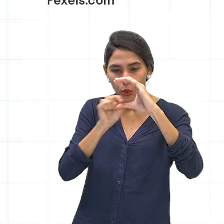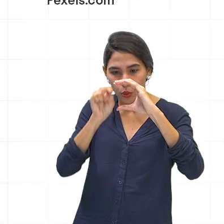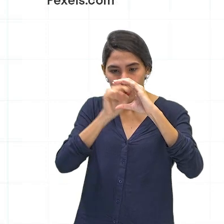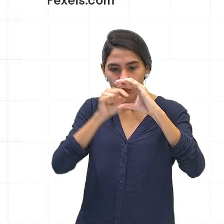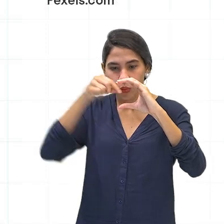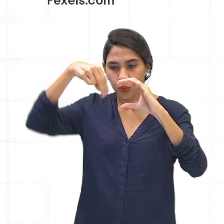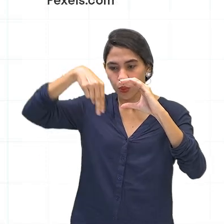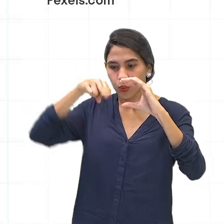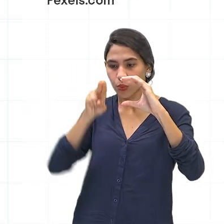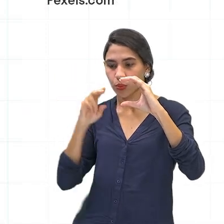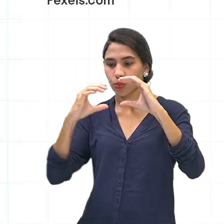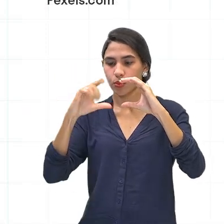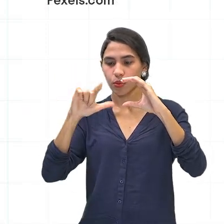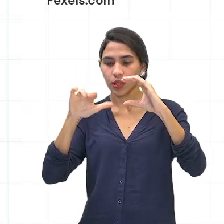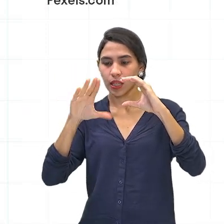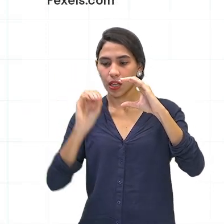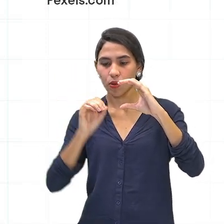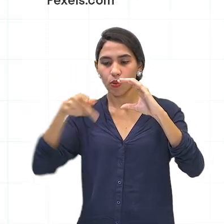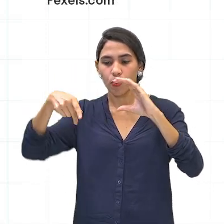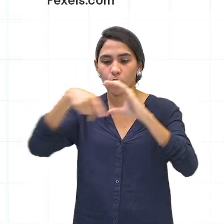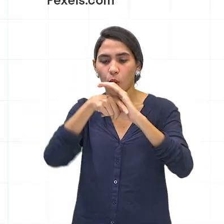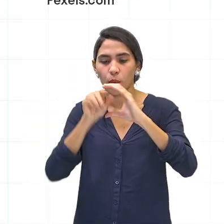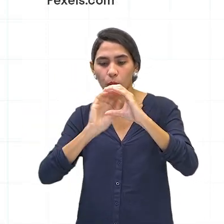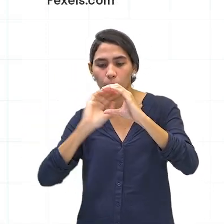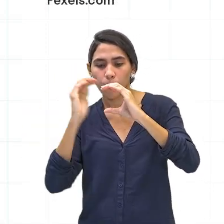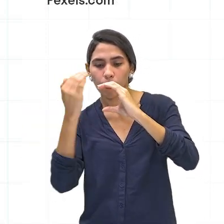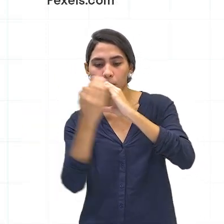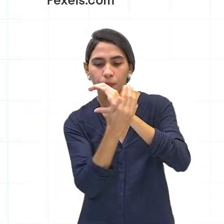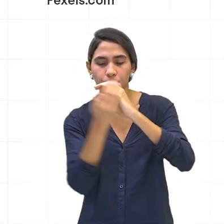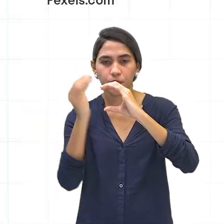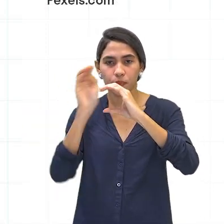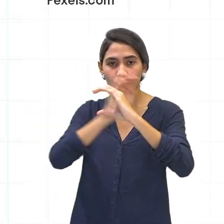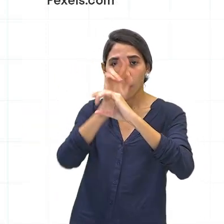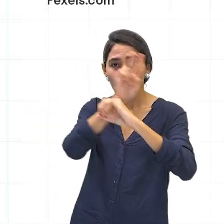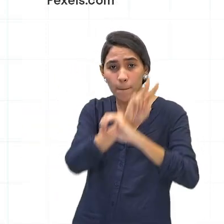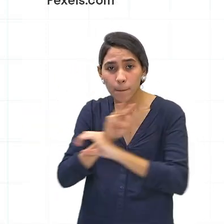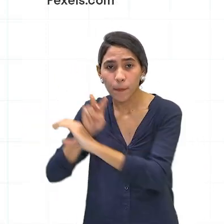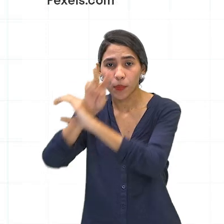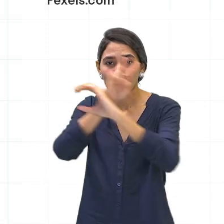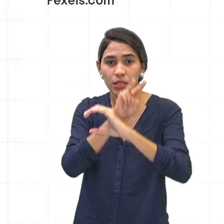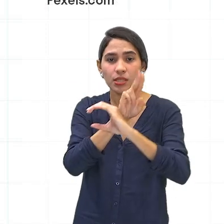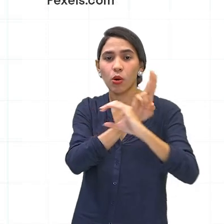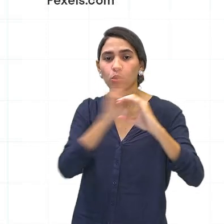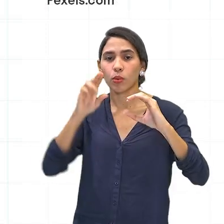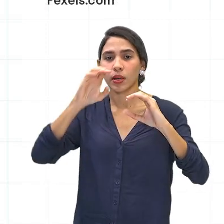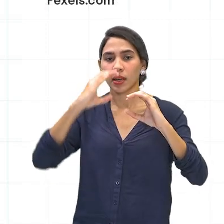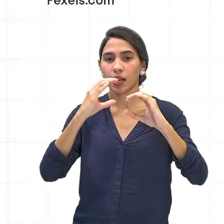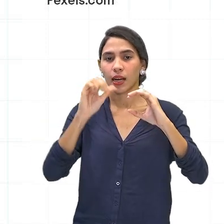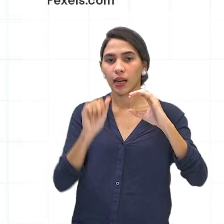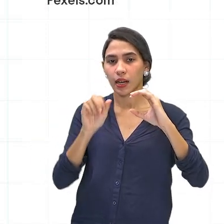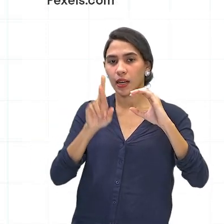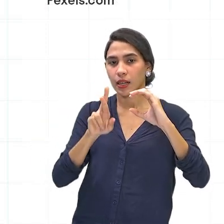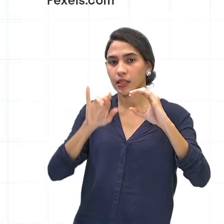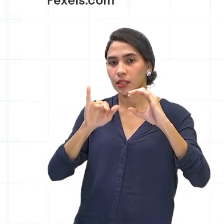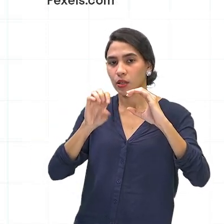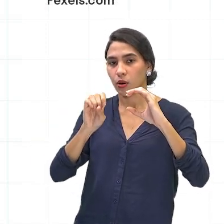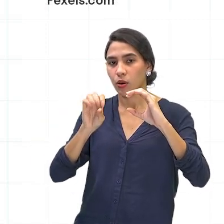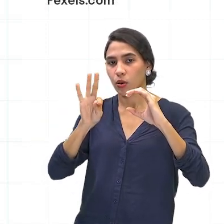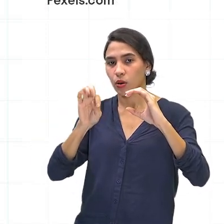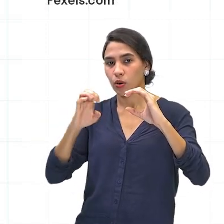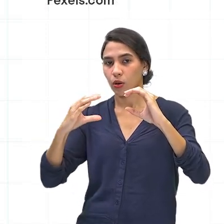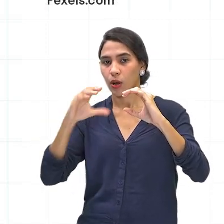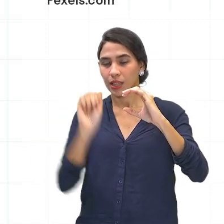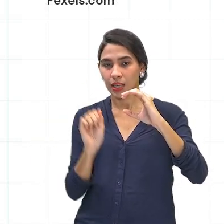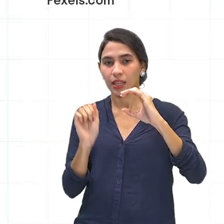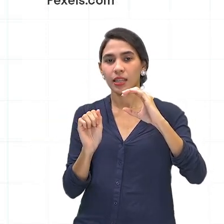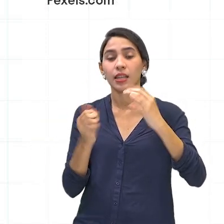célula eucariótica, ele vai vir protegido por uma membrana, que é a carioteca. Então, quando a gente vê essa expressão